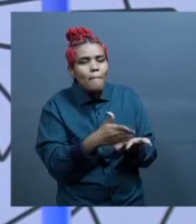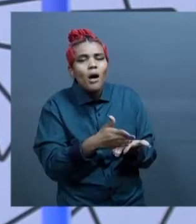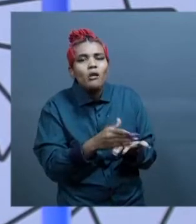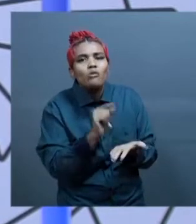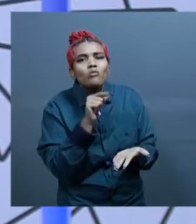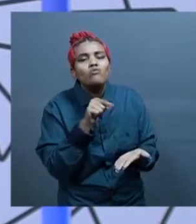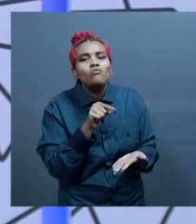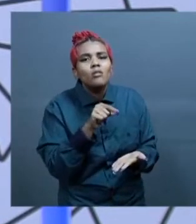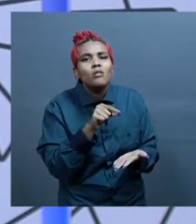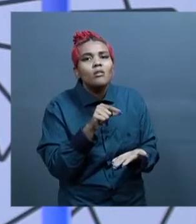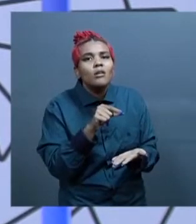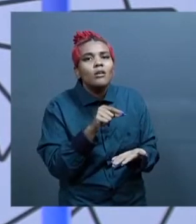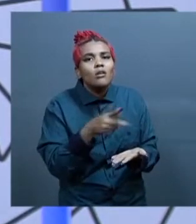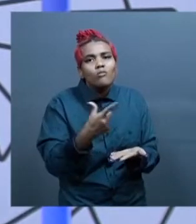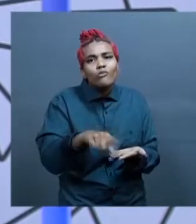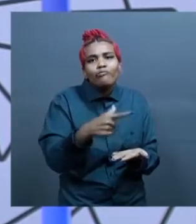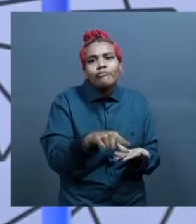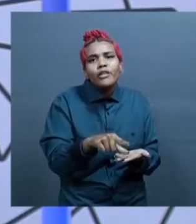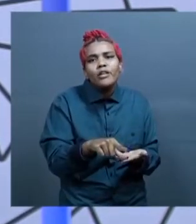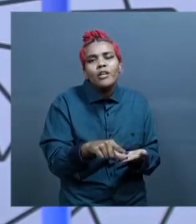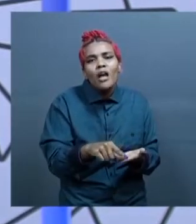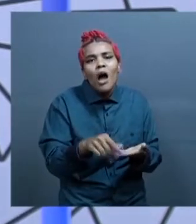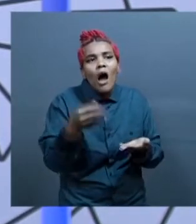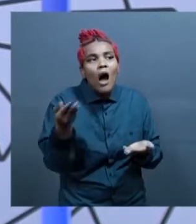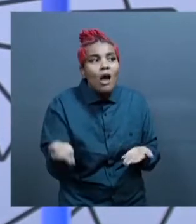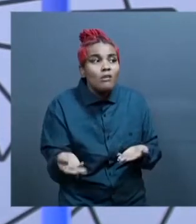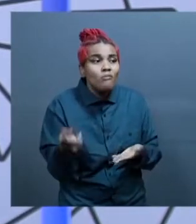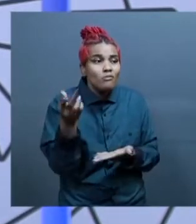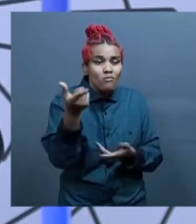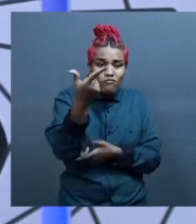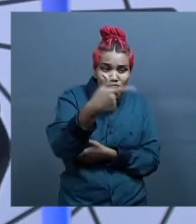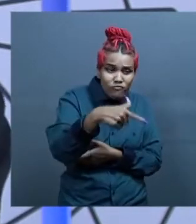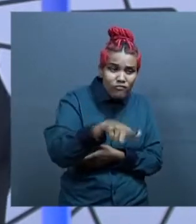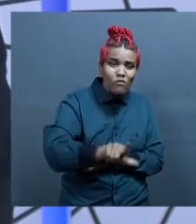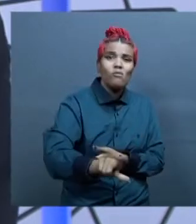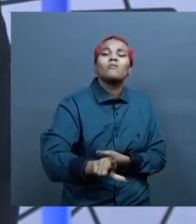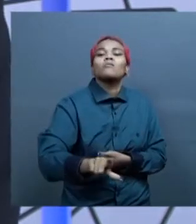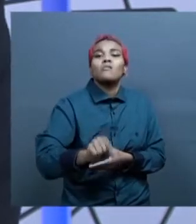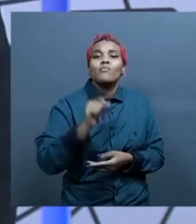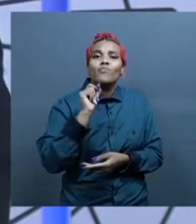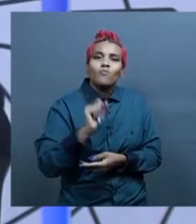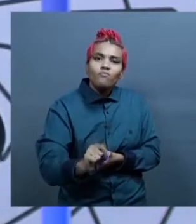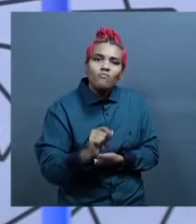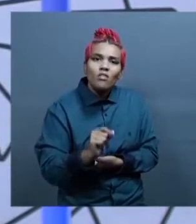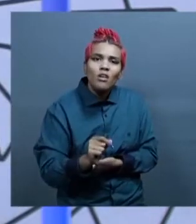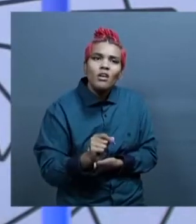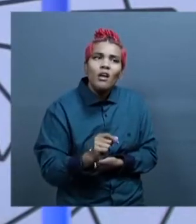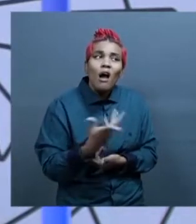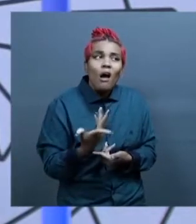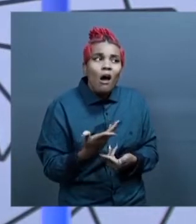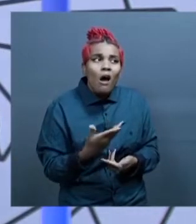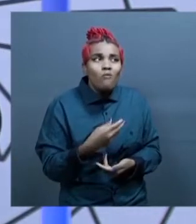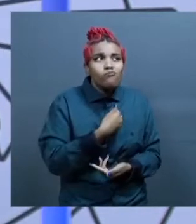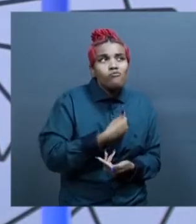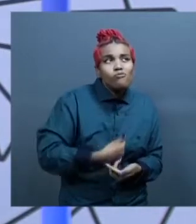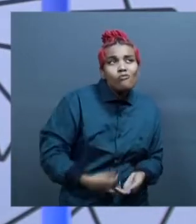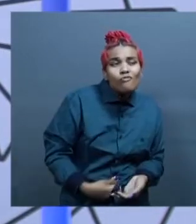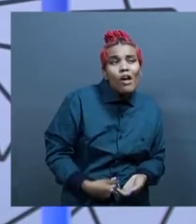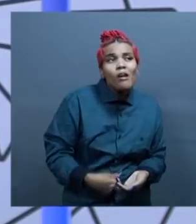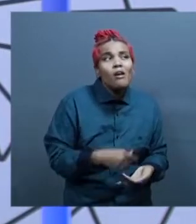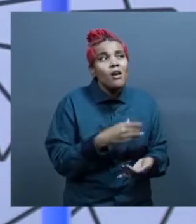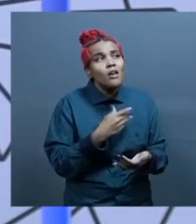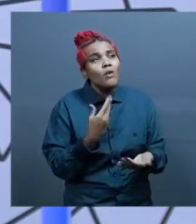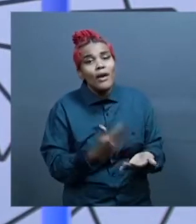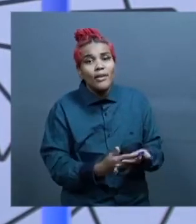aplicados nem a gente cai na política imediatista onde começa o governo daqui 4 a modificar-se governo e não têm